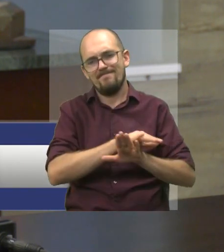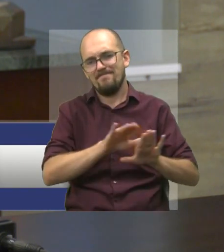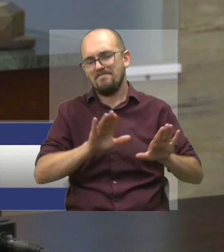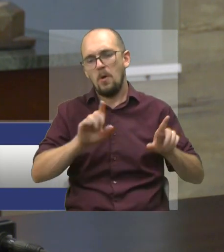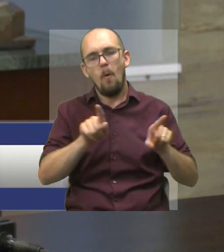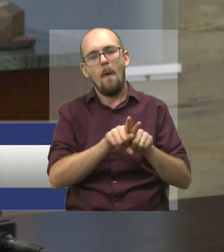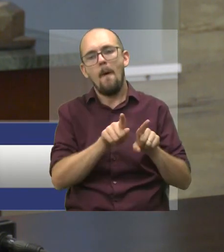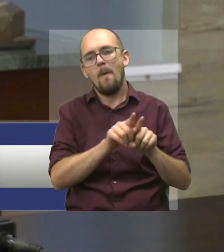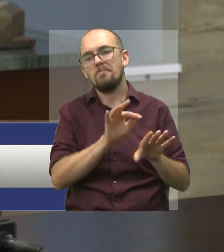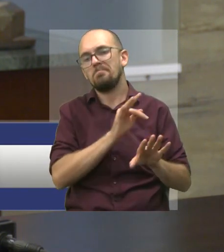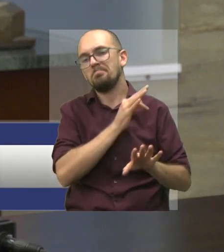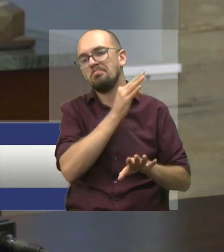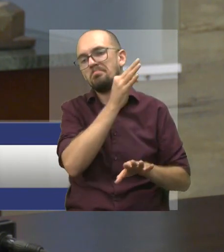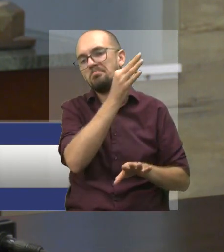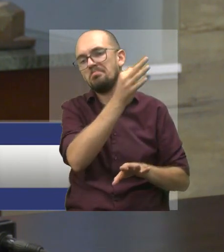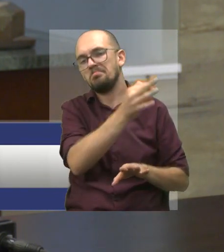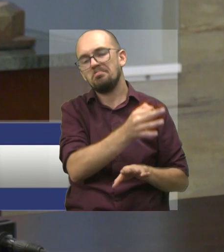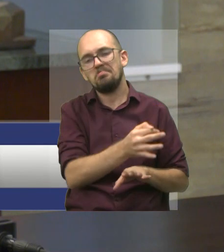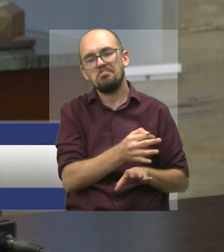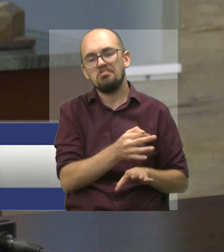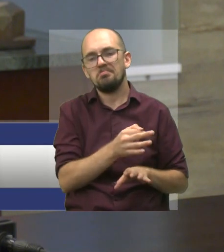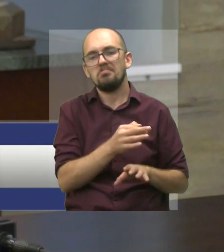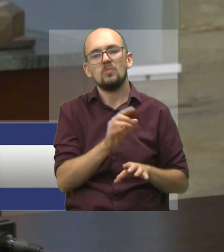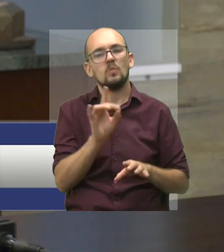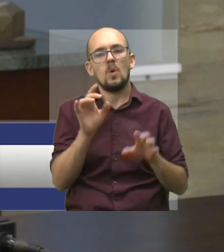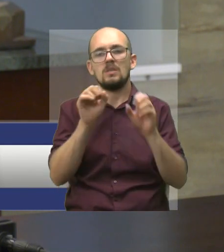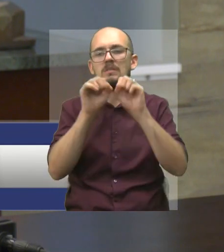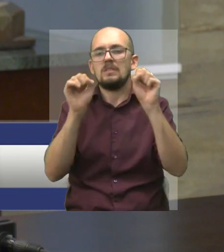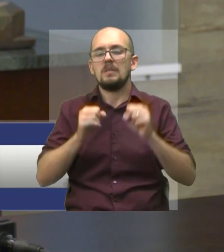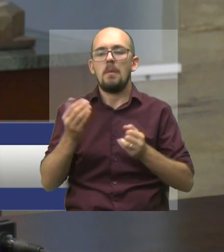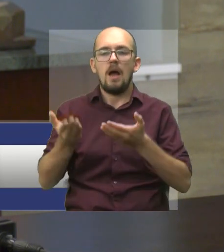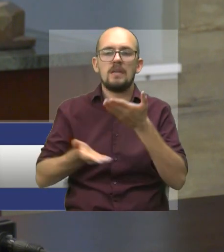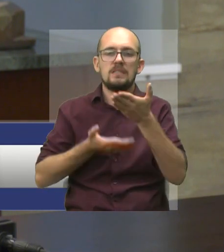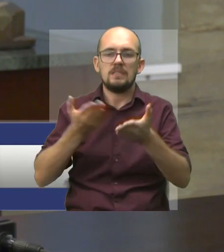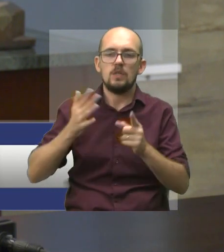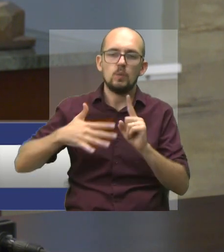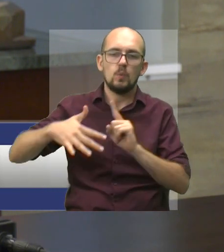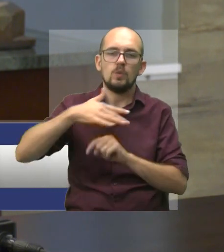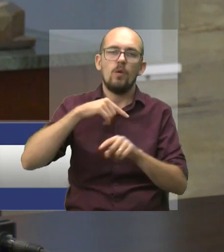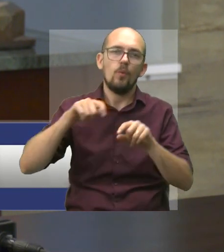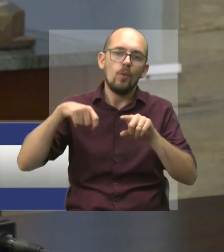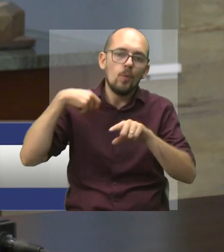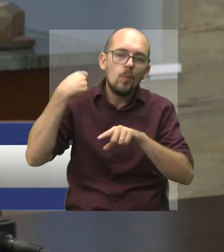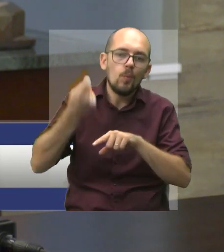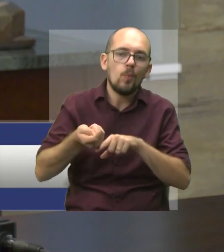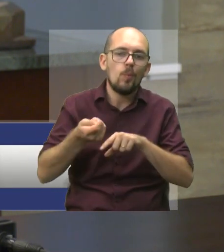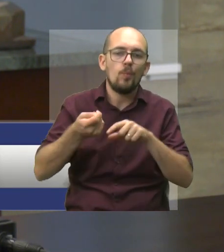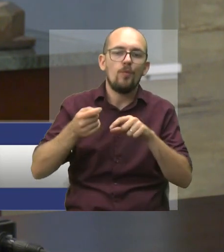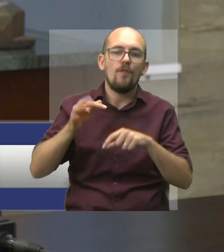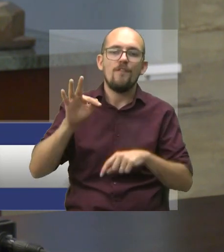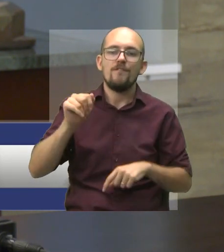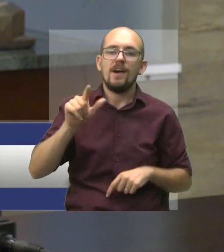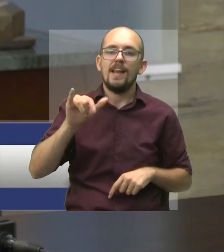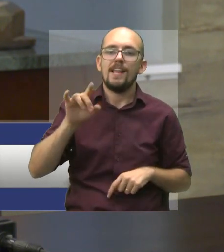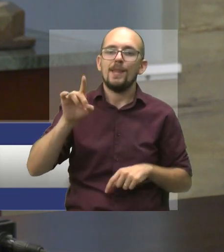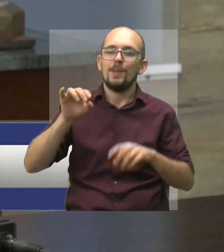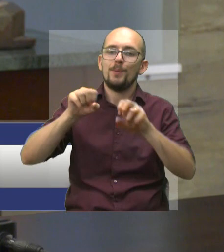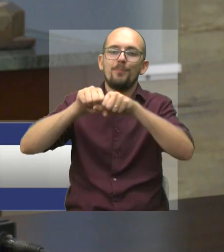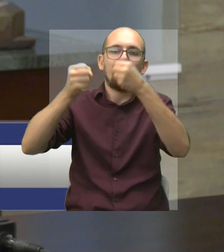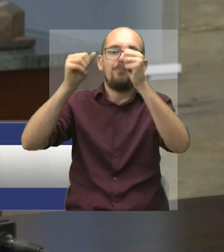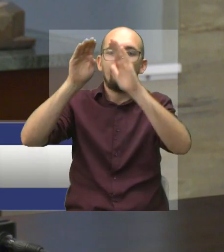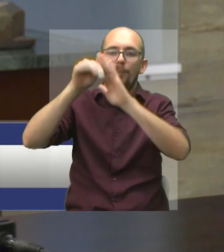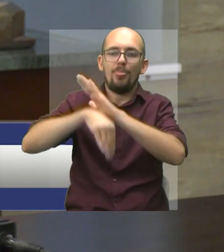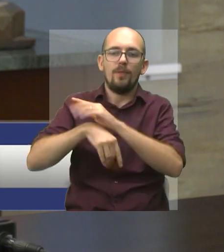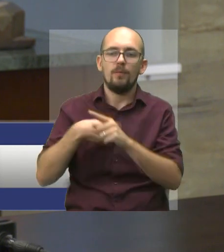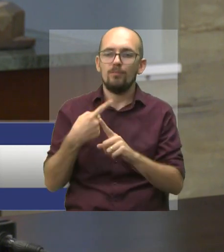futuramente vai existir um sistema de assistência social meio que falido, porque já está